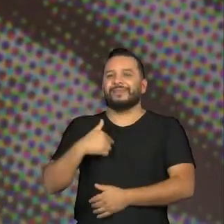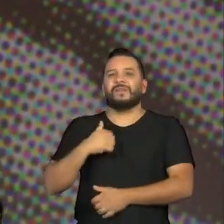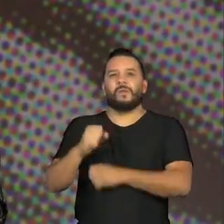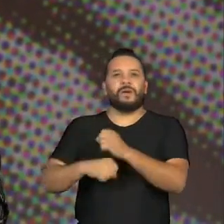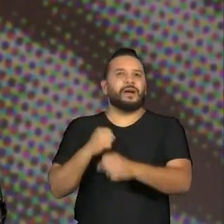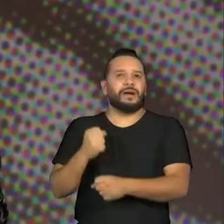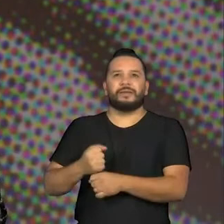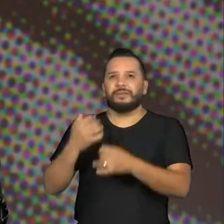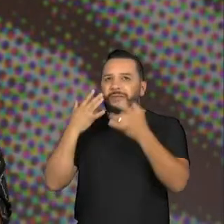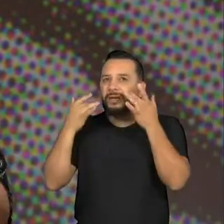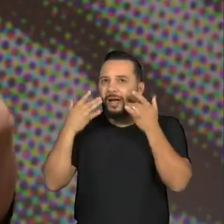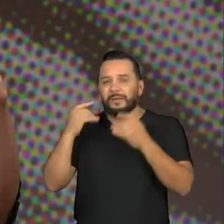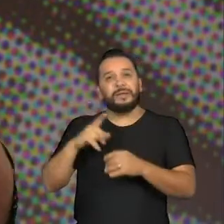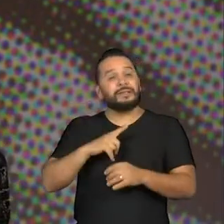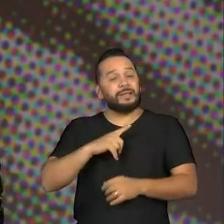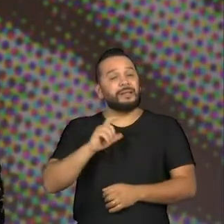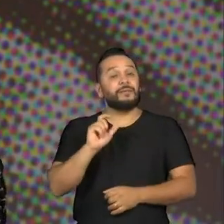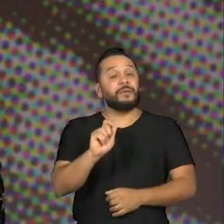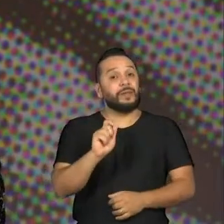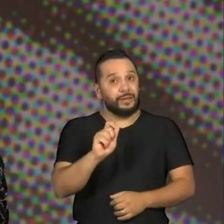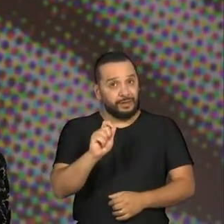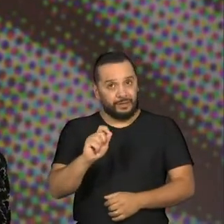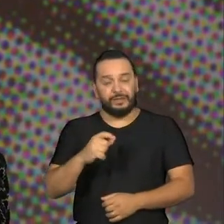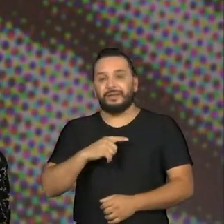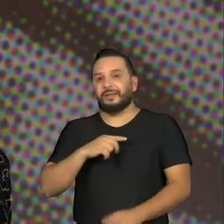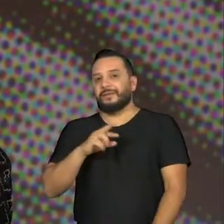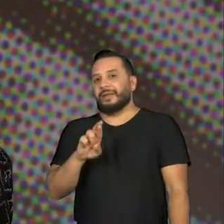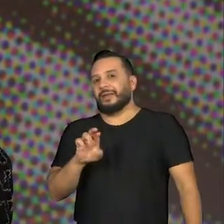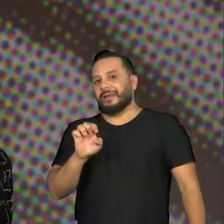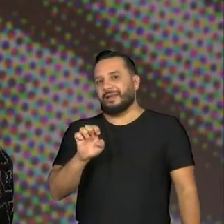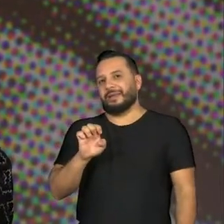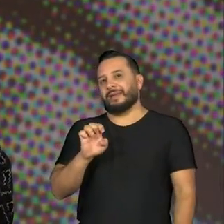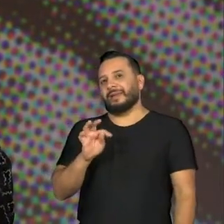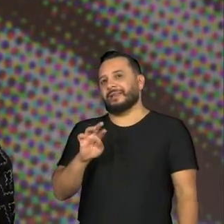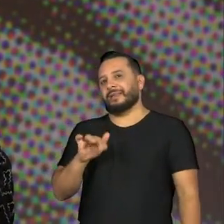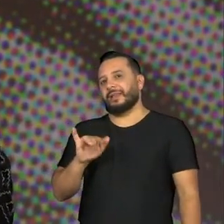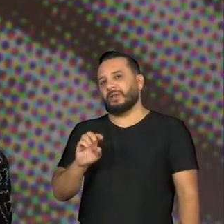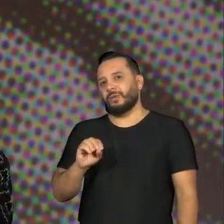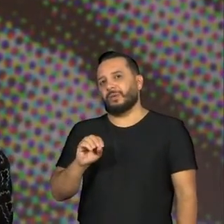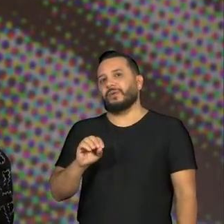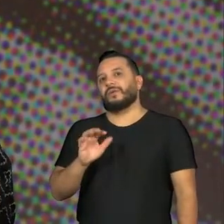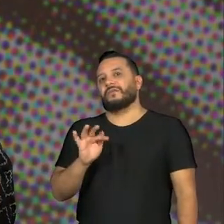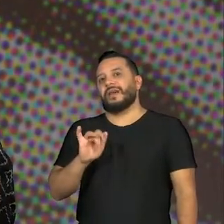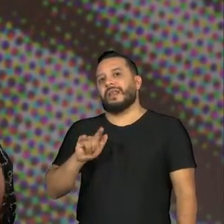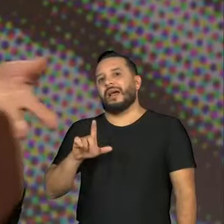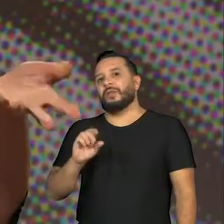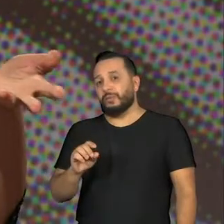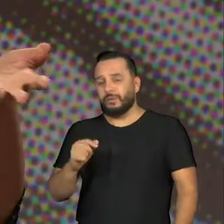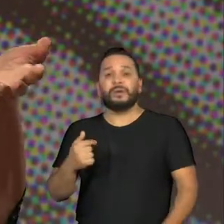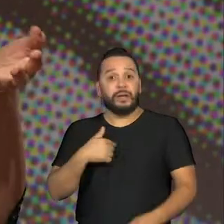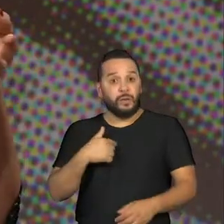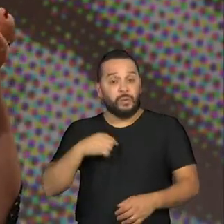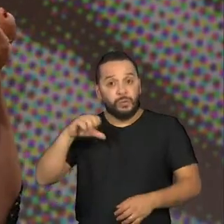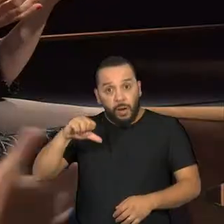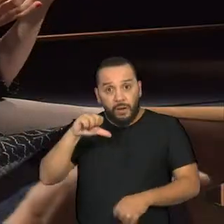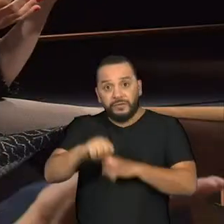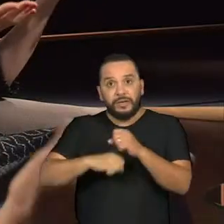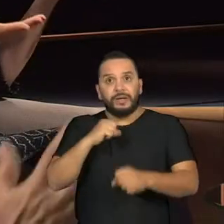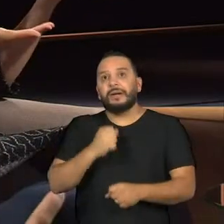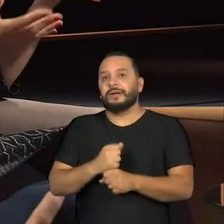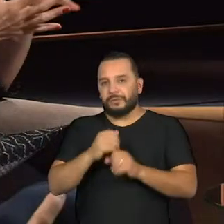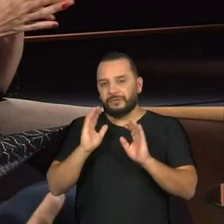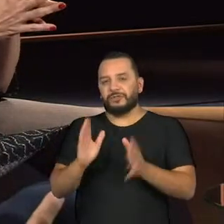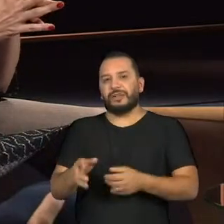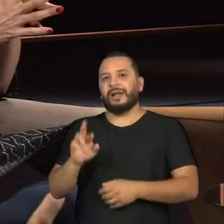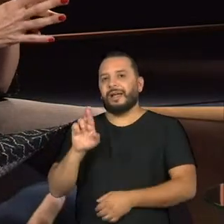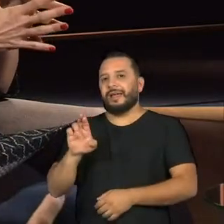E também teve uma coisa, eu acho que o retrato falado, né, as pessoas falam, por que você não fez muita novela? Porque eu fiz 9 anos o retrato falado, eu fiquei